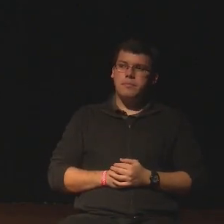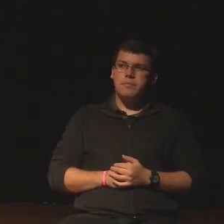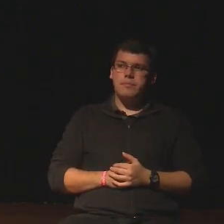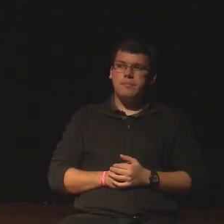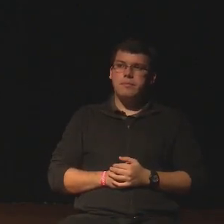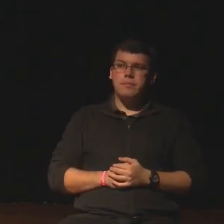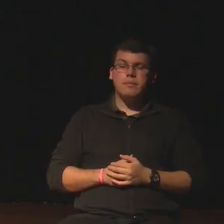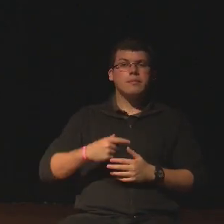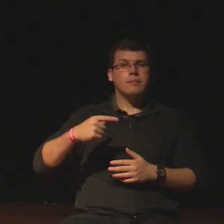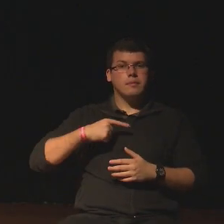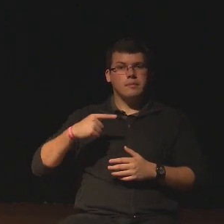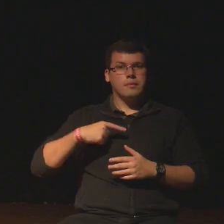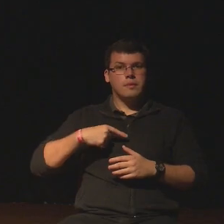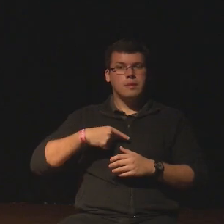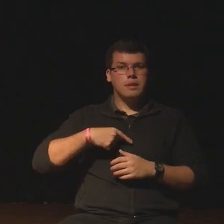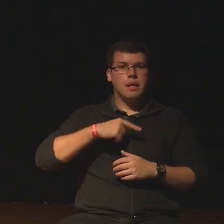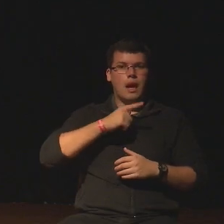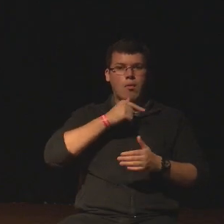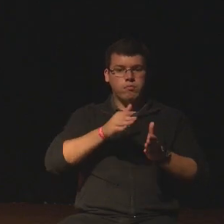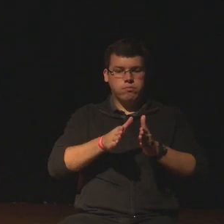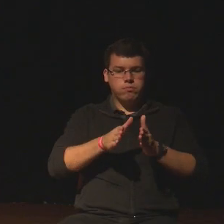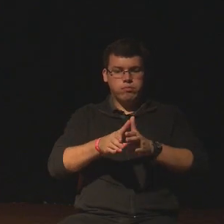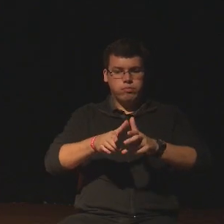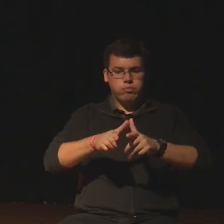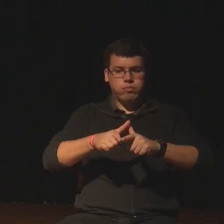mais alargado e calçadas amplas.